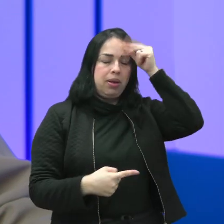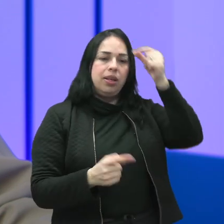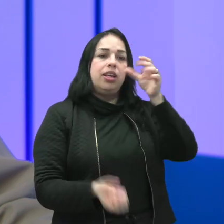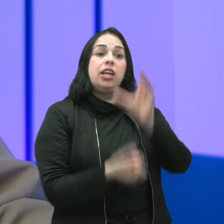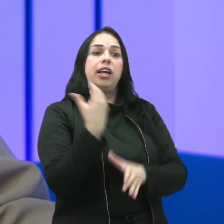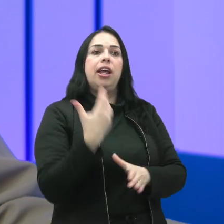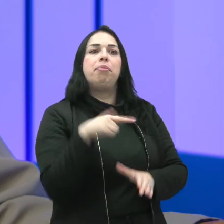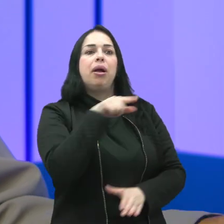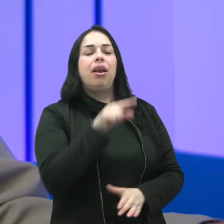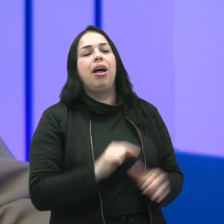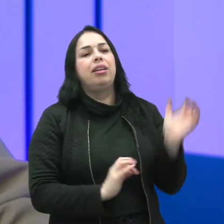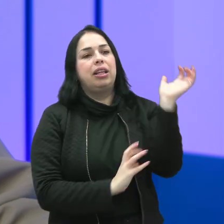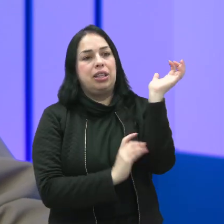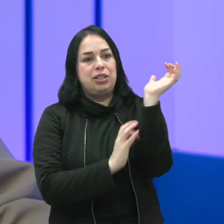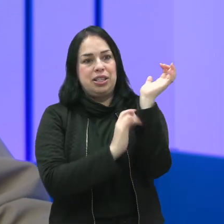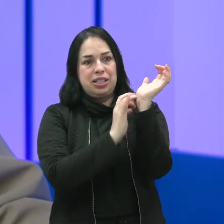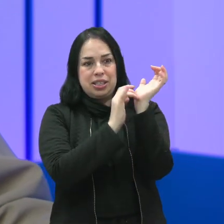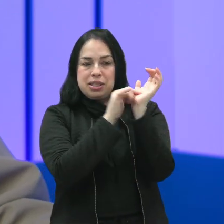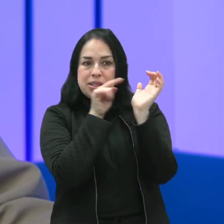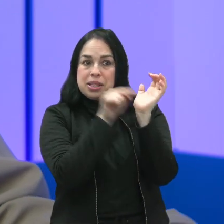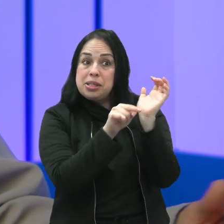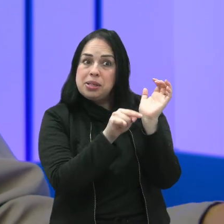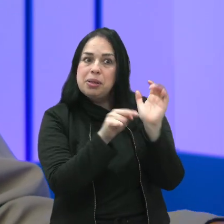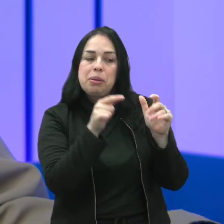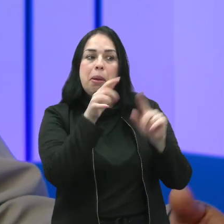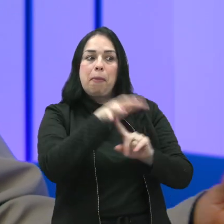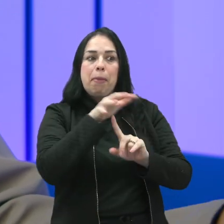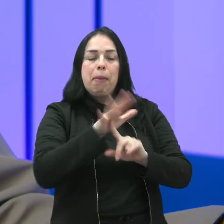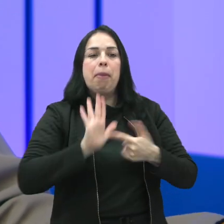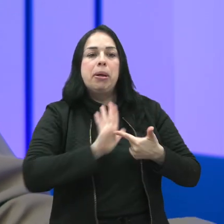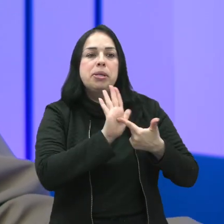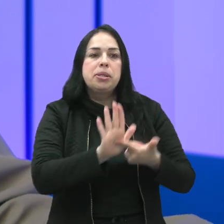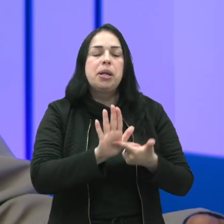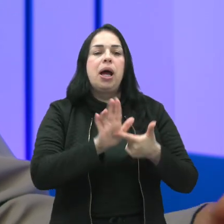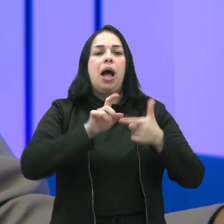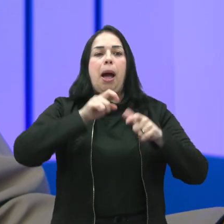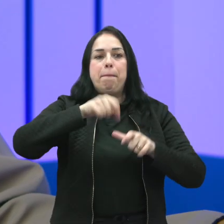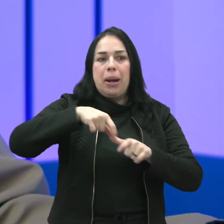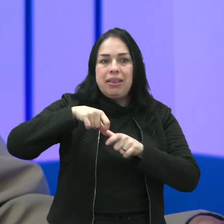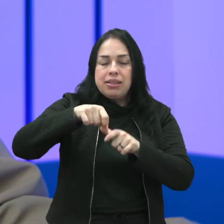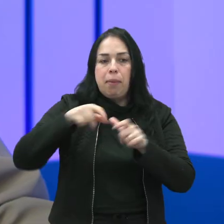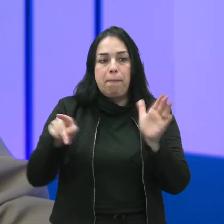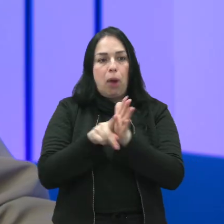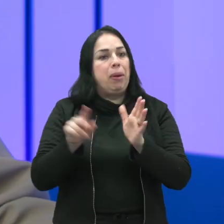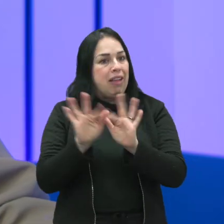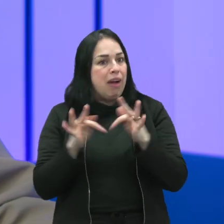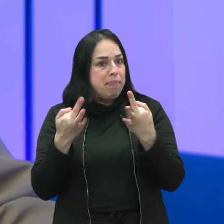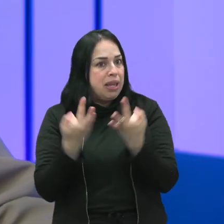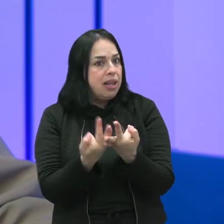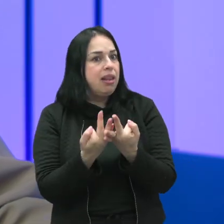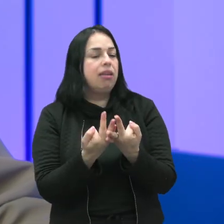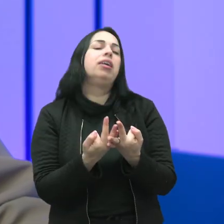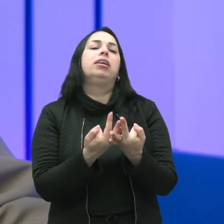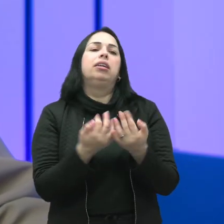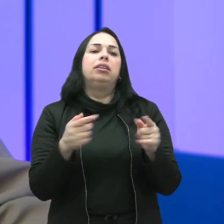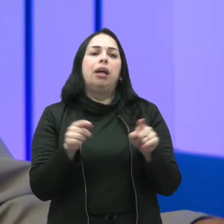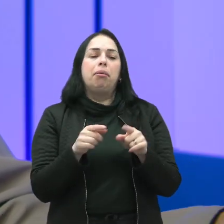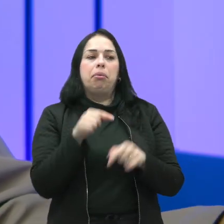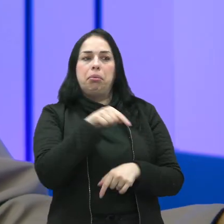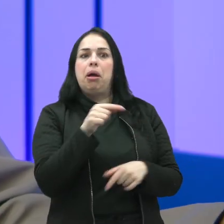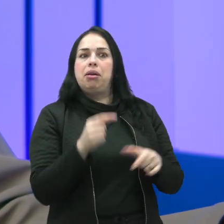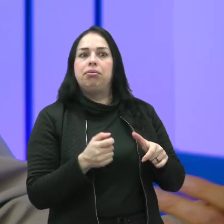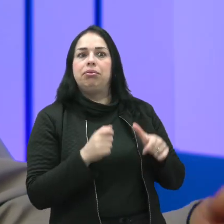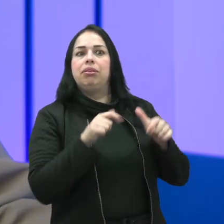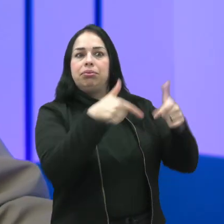do Vicentino Aranha, que era uma feira de produtor, né? Para trazer um pouco da agricultura familiar, trazer a agricultura na região, estimular a agricultura, né? Essas políticas são